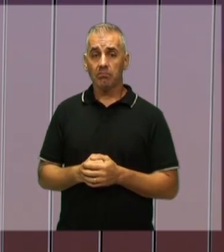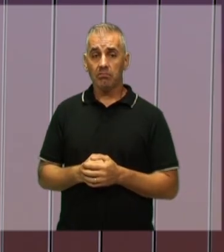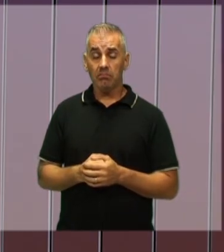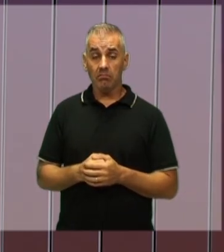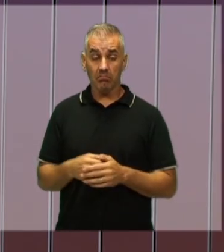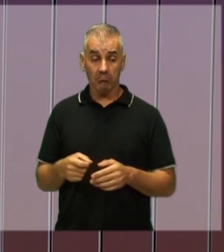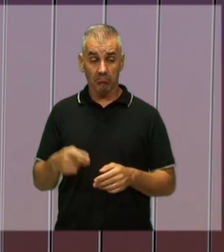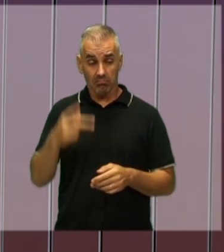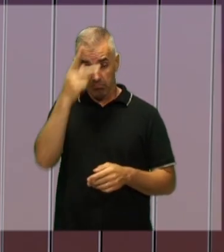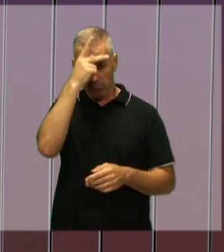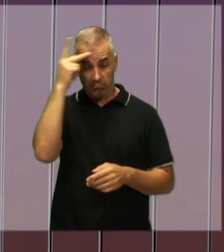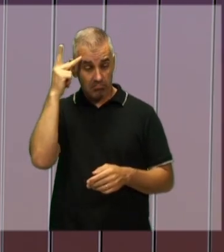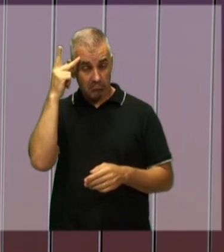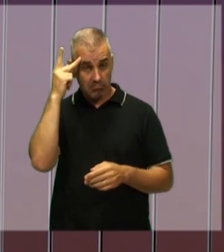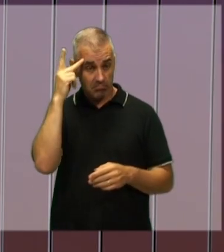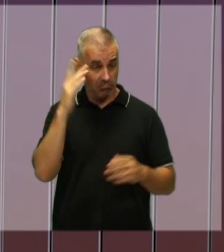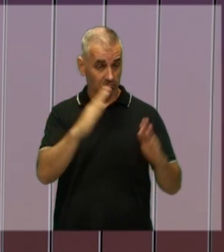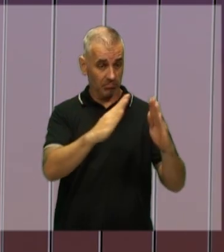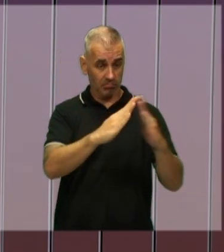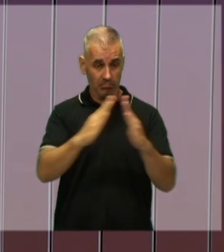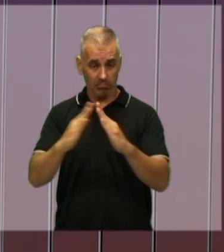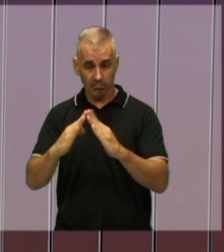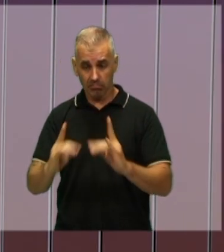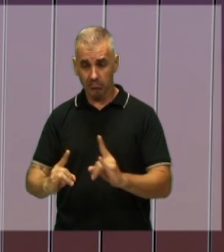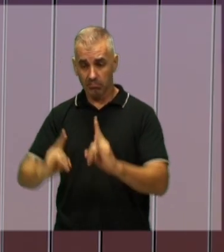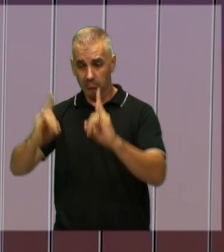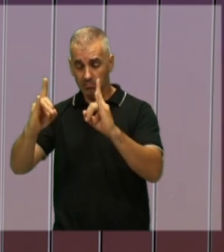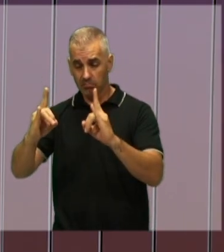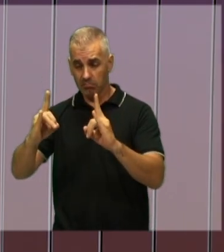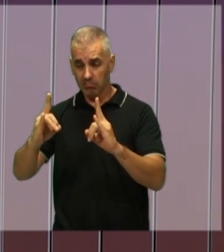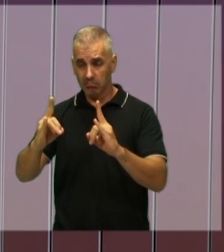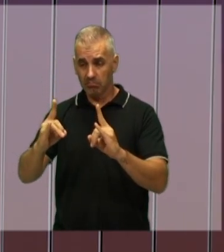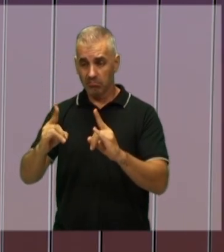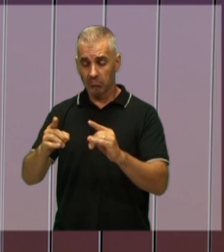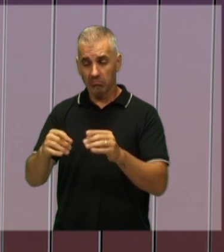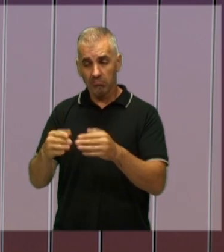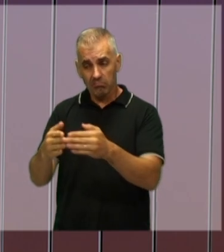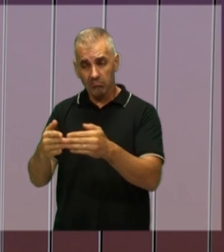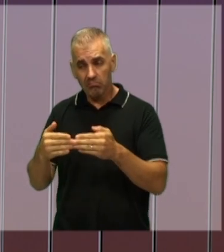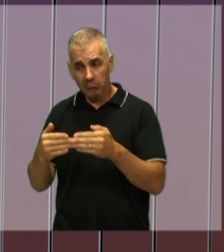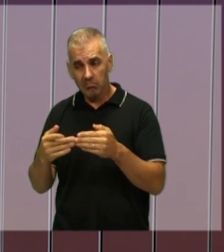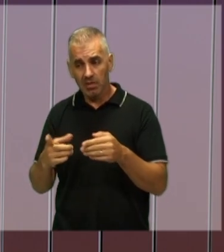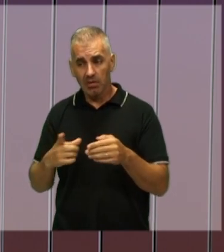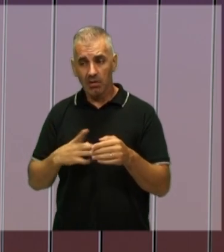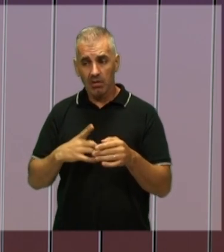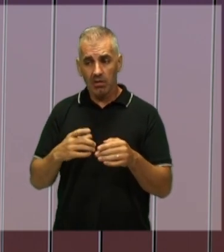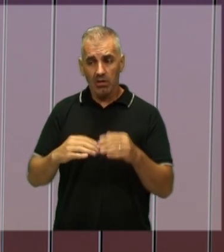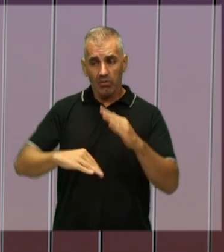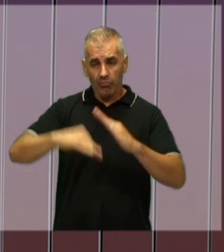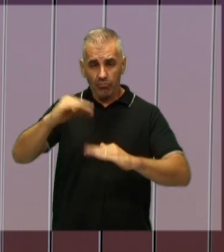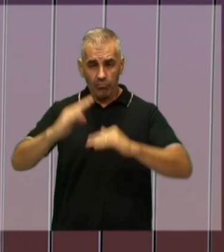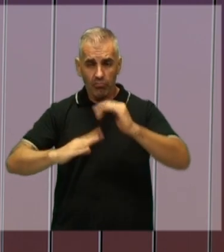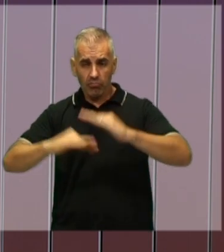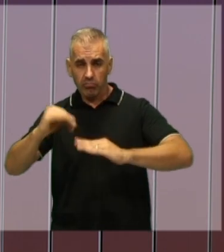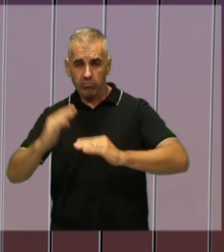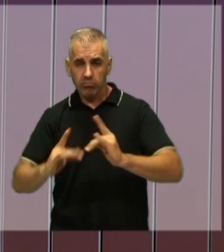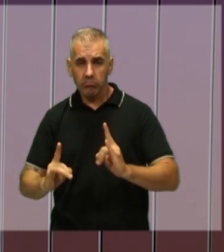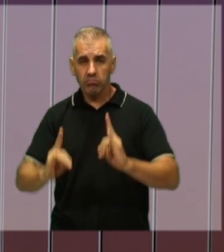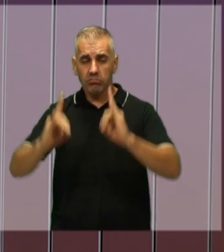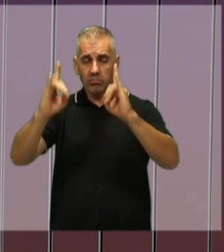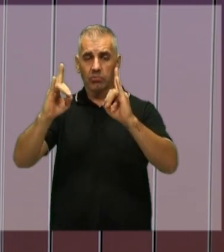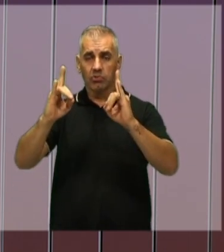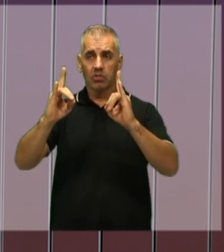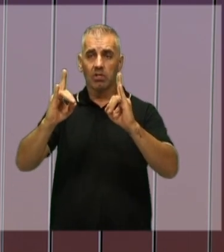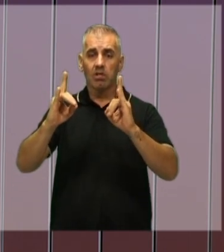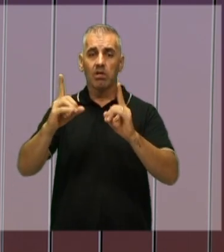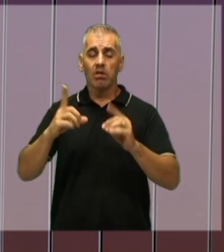moradores de prédio, de edifício vêm, porque alguns prédios, algumas edificações em Itajaí, a chaminé